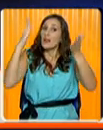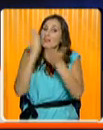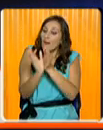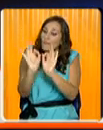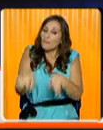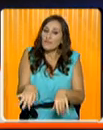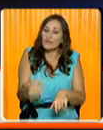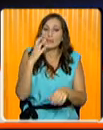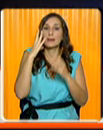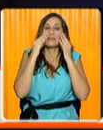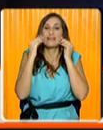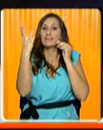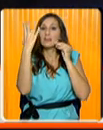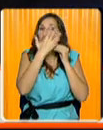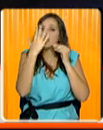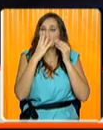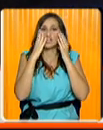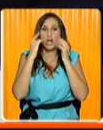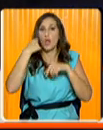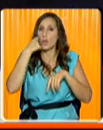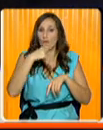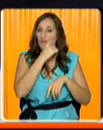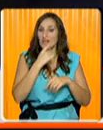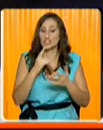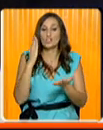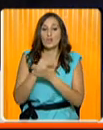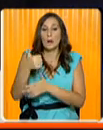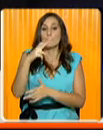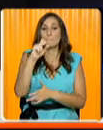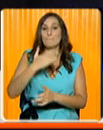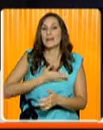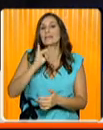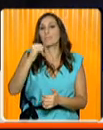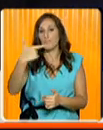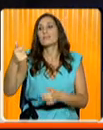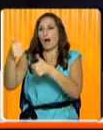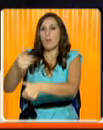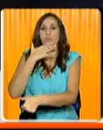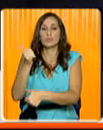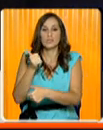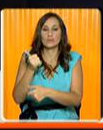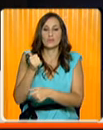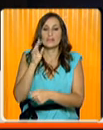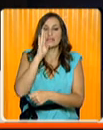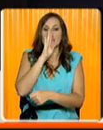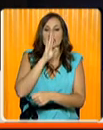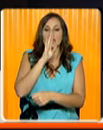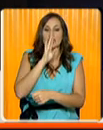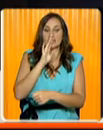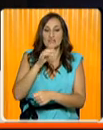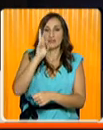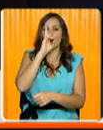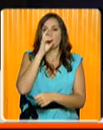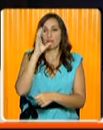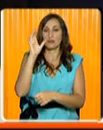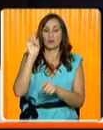fim. Barba de 3 dias, oição, fica bem ao Brad Pitt. Ou se estivermos ligeiramente